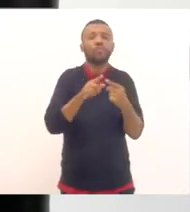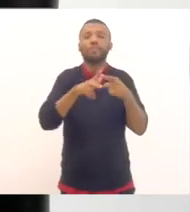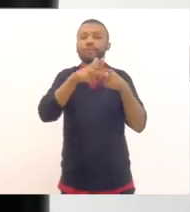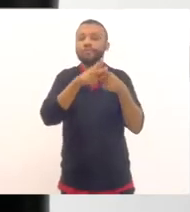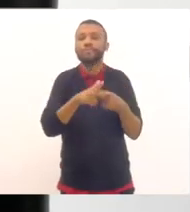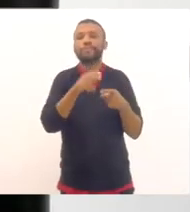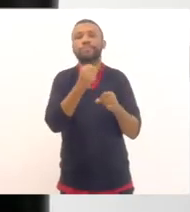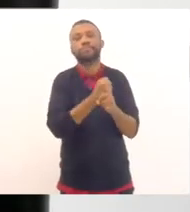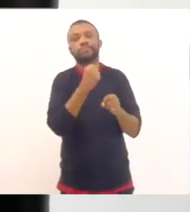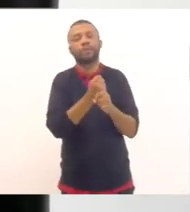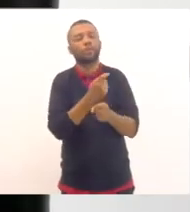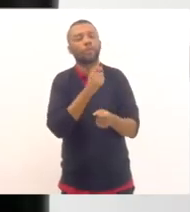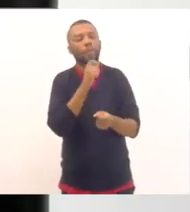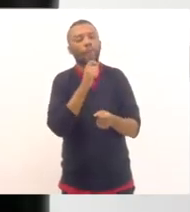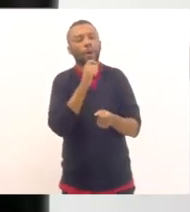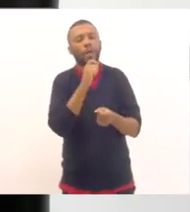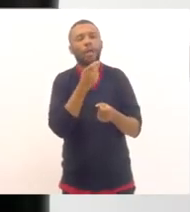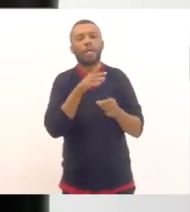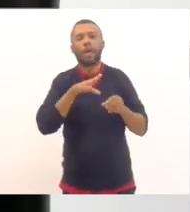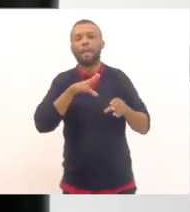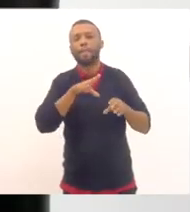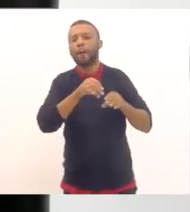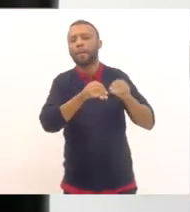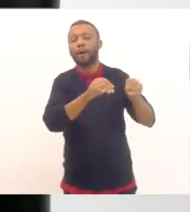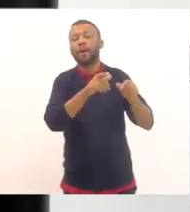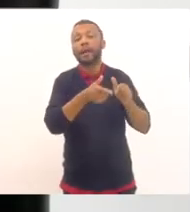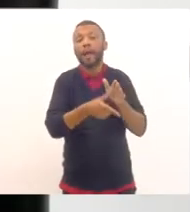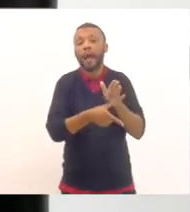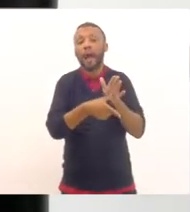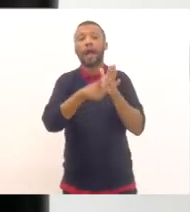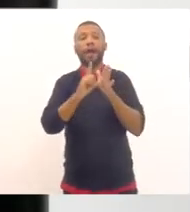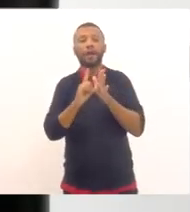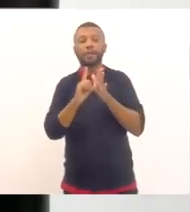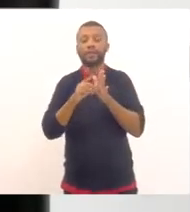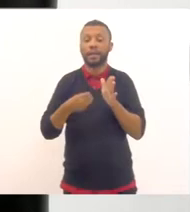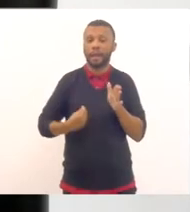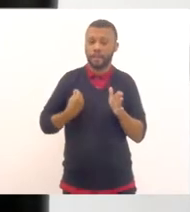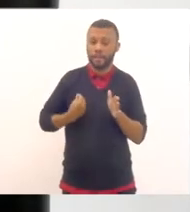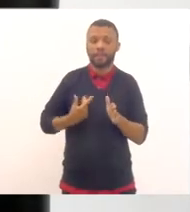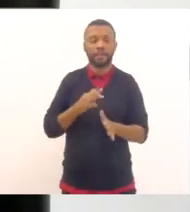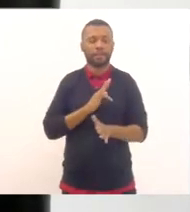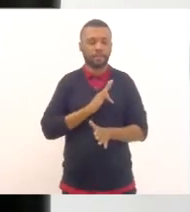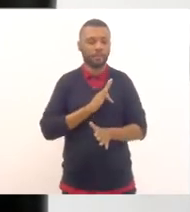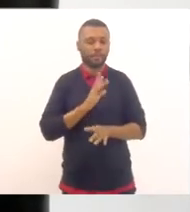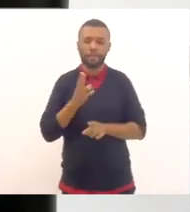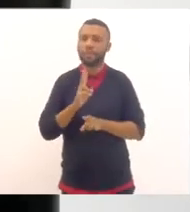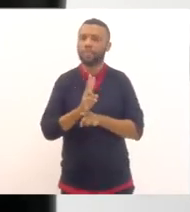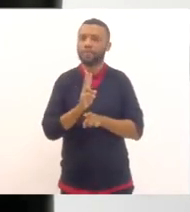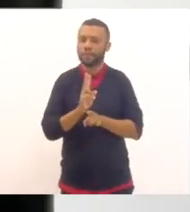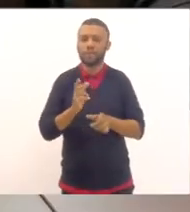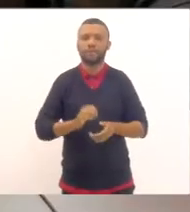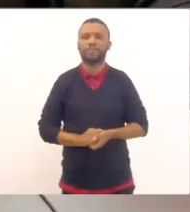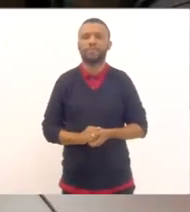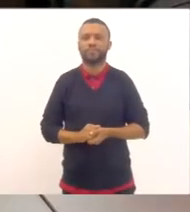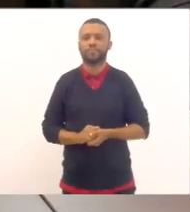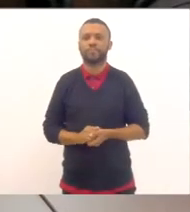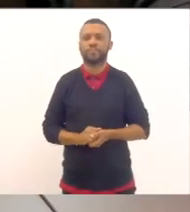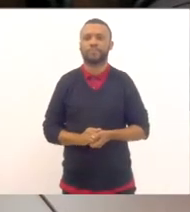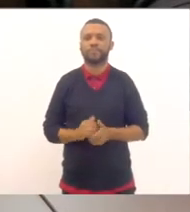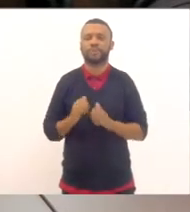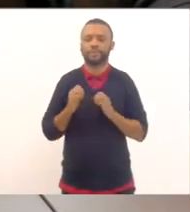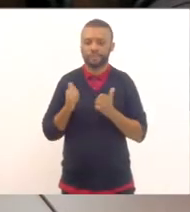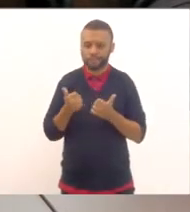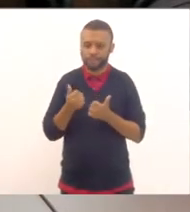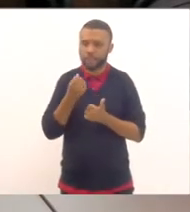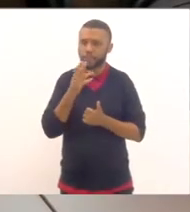sem ser que não serão possíveis de serem feitos sem a presença da proteção policial Oi bom dia